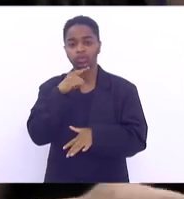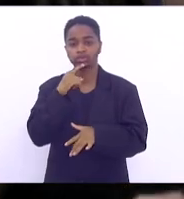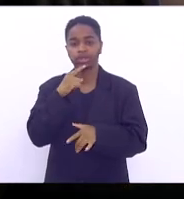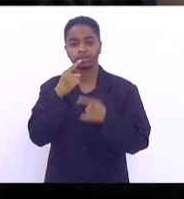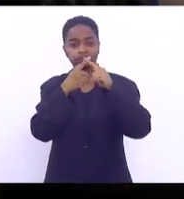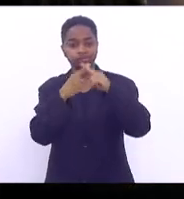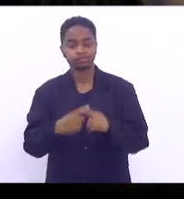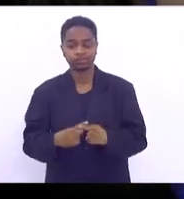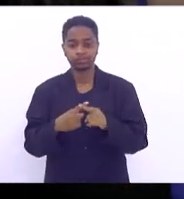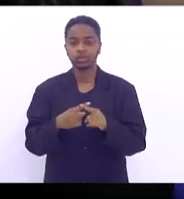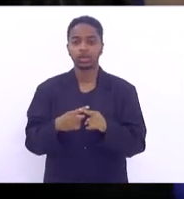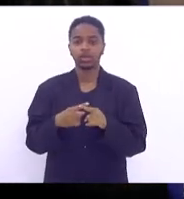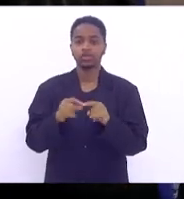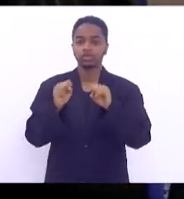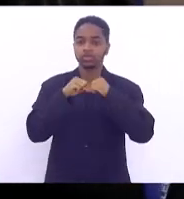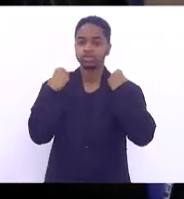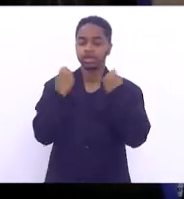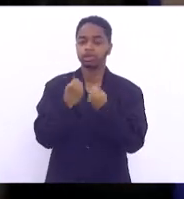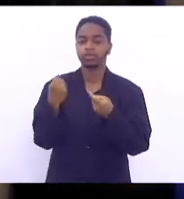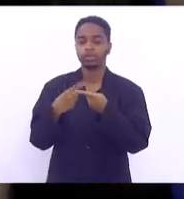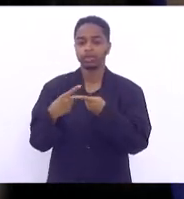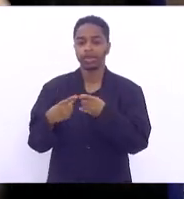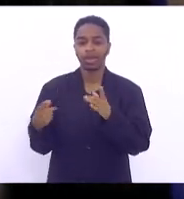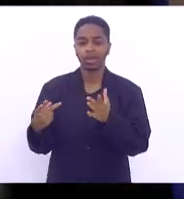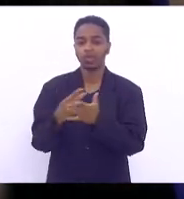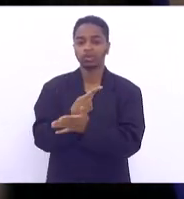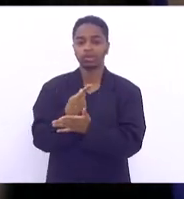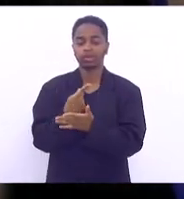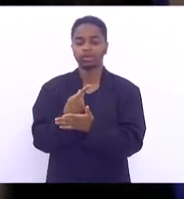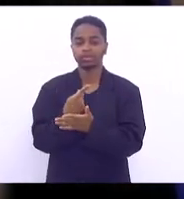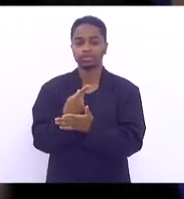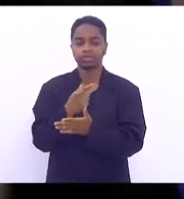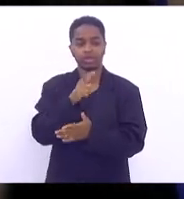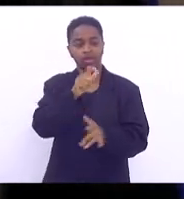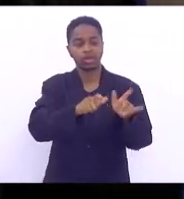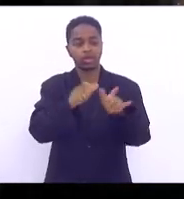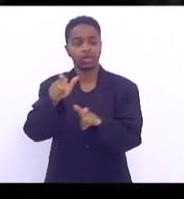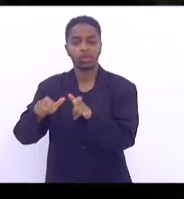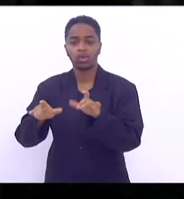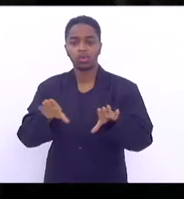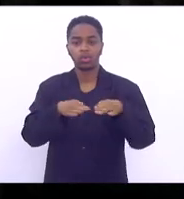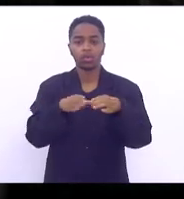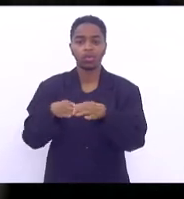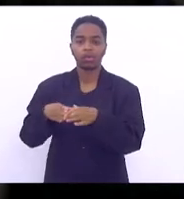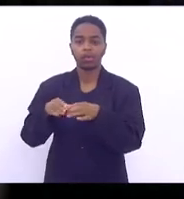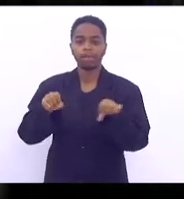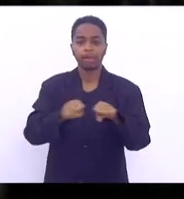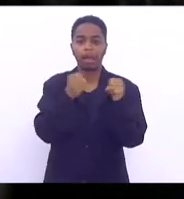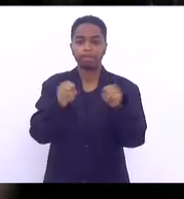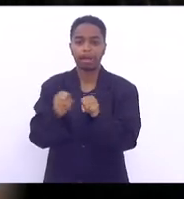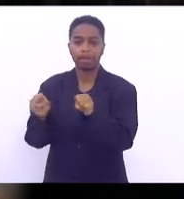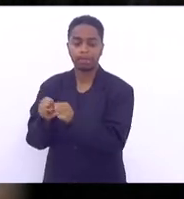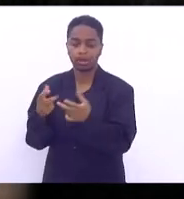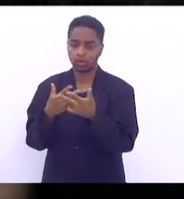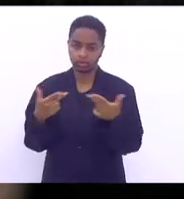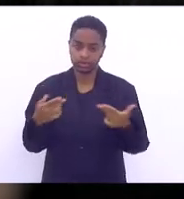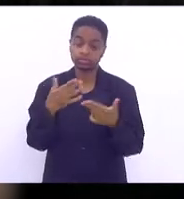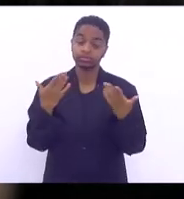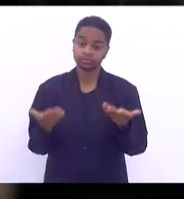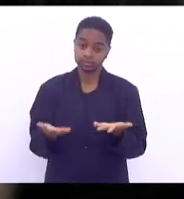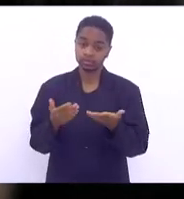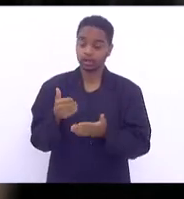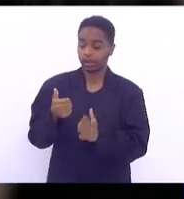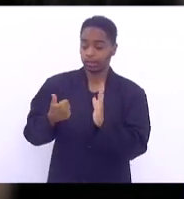tem atos de vandalismo que são individualizados de torcedores. Então, a biometria vai na